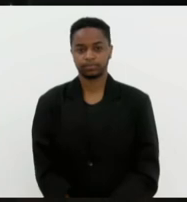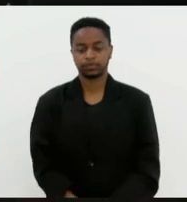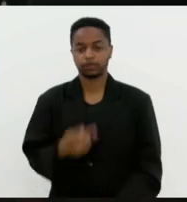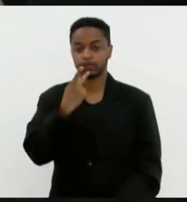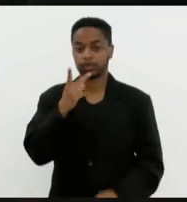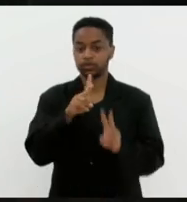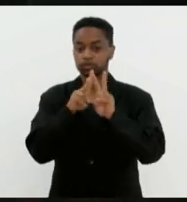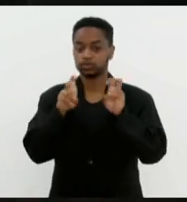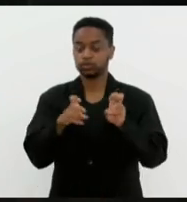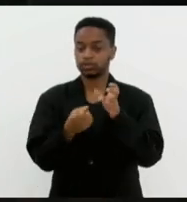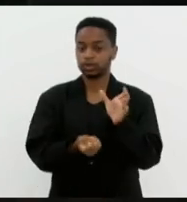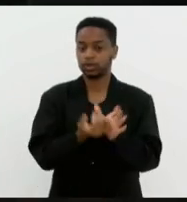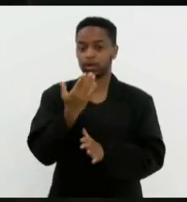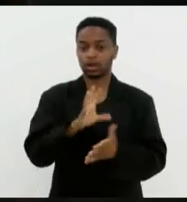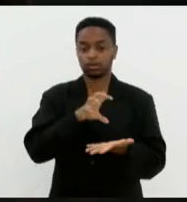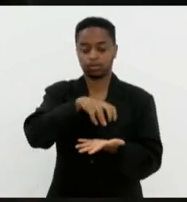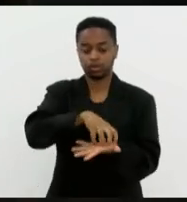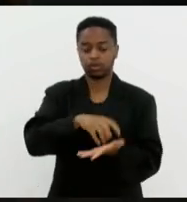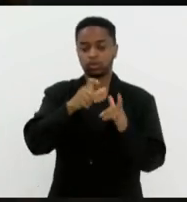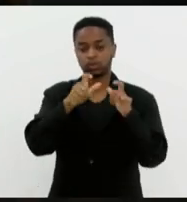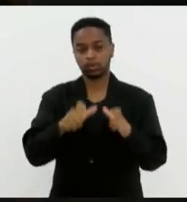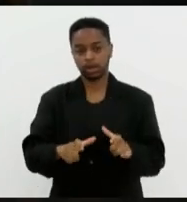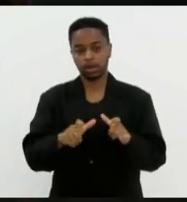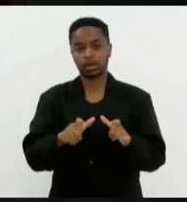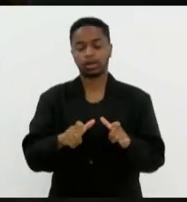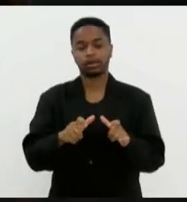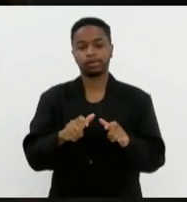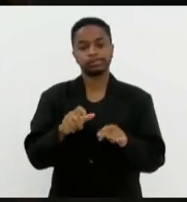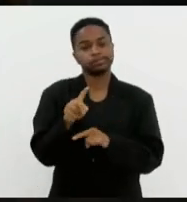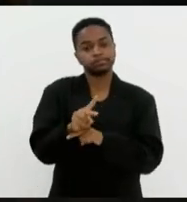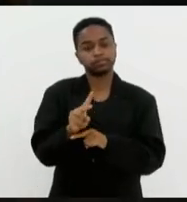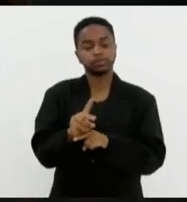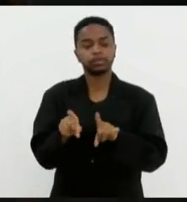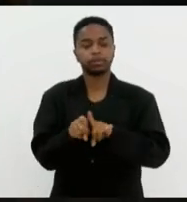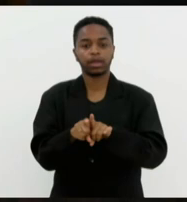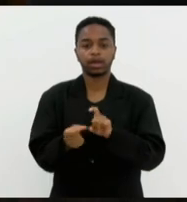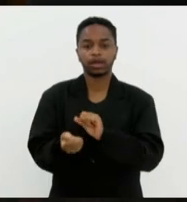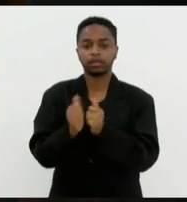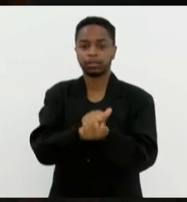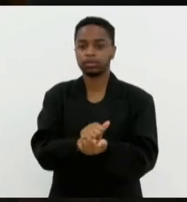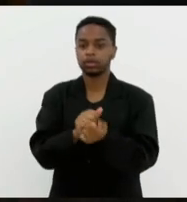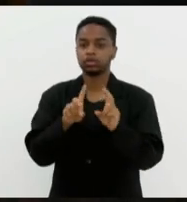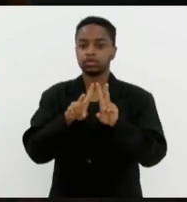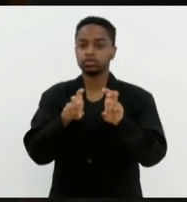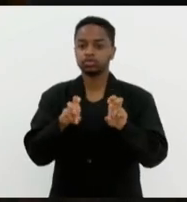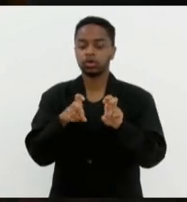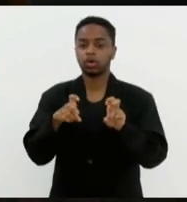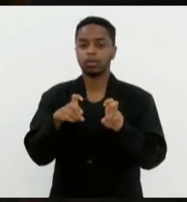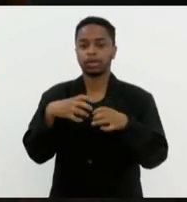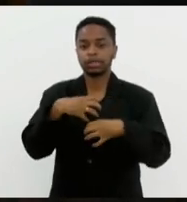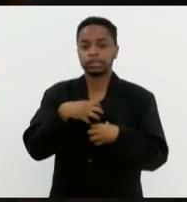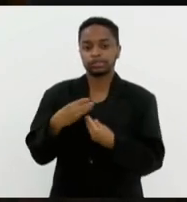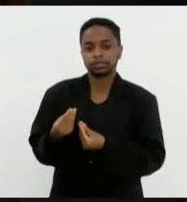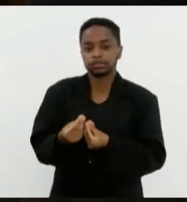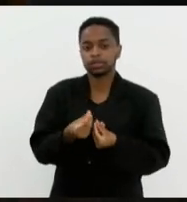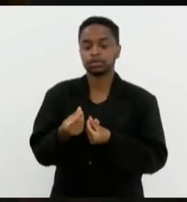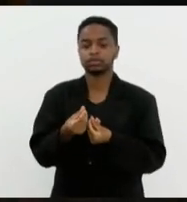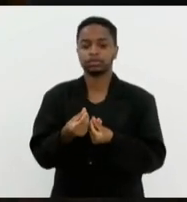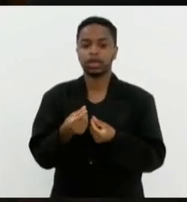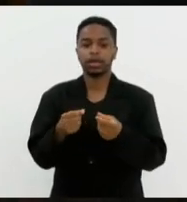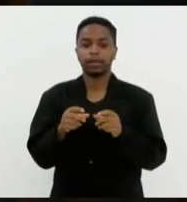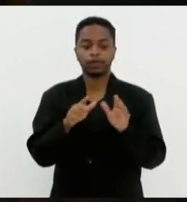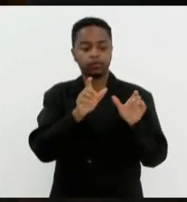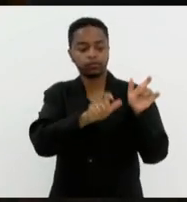sobre a criação dos espaços reservados e adaptados de integração sensorial para pessoas com transtorno de